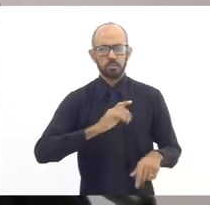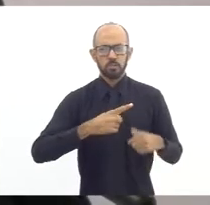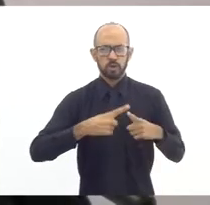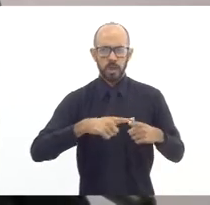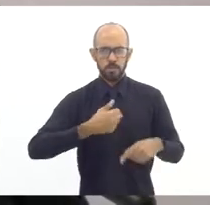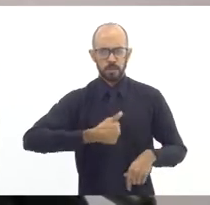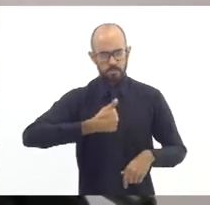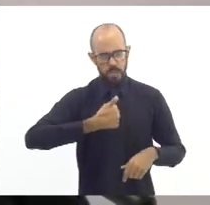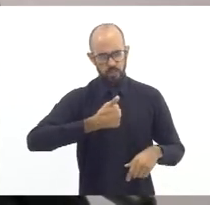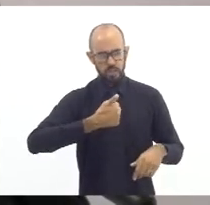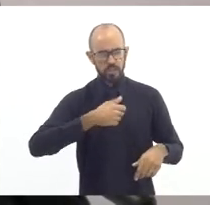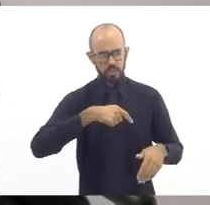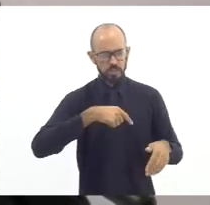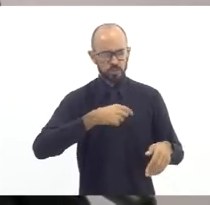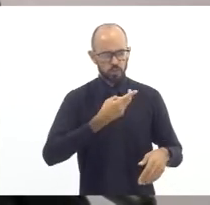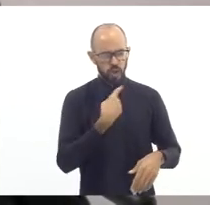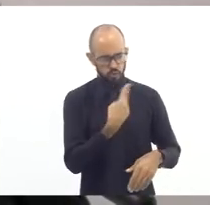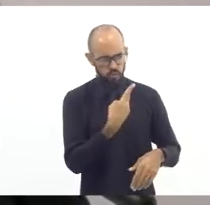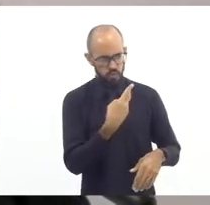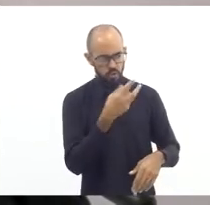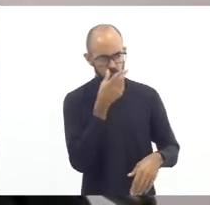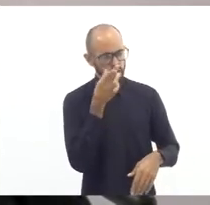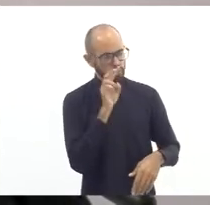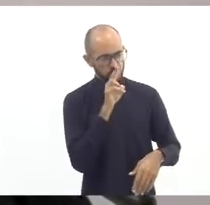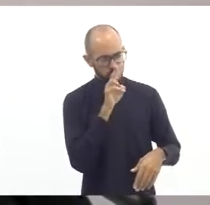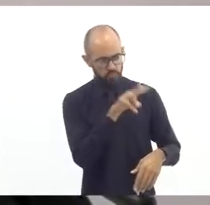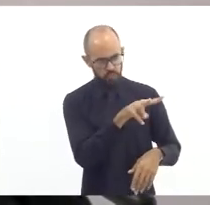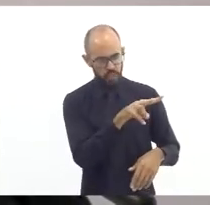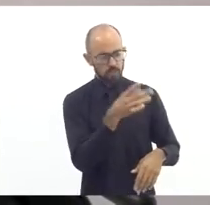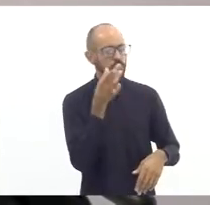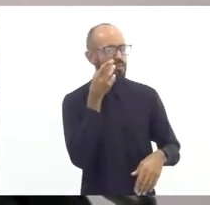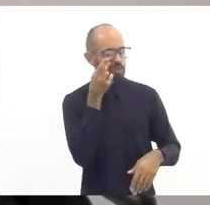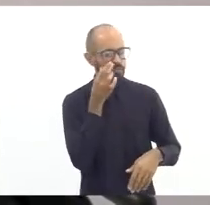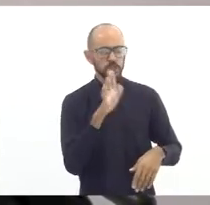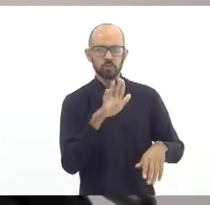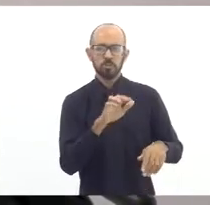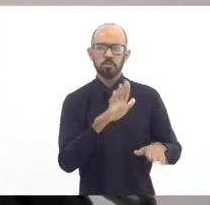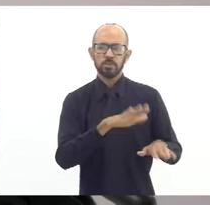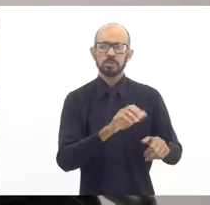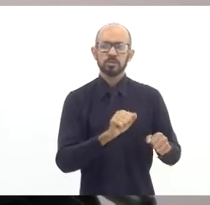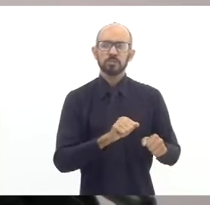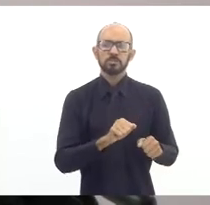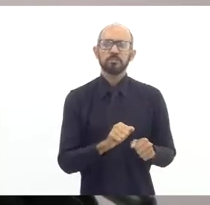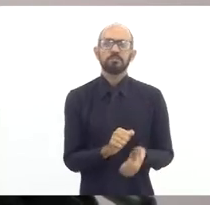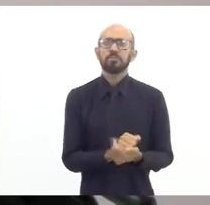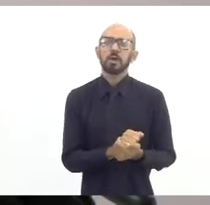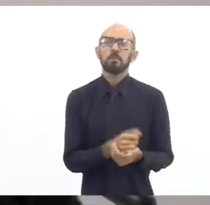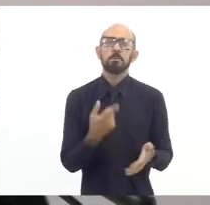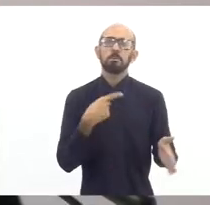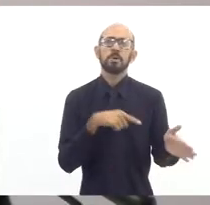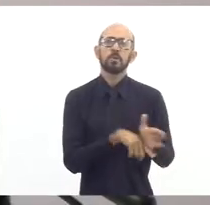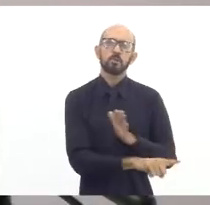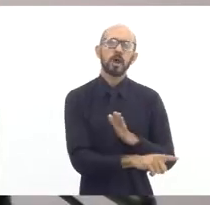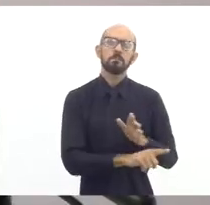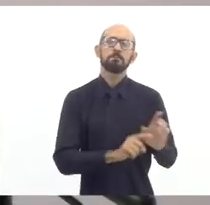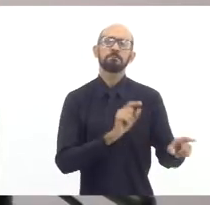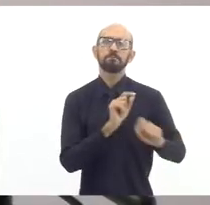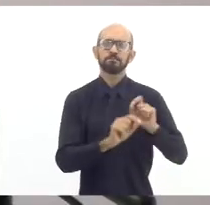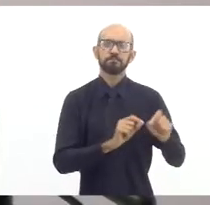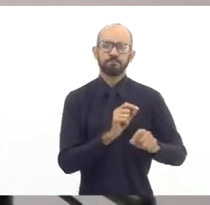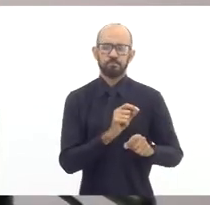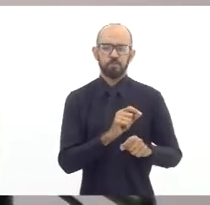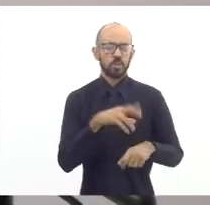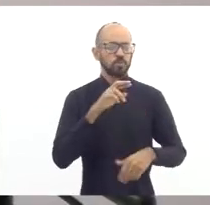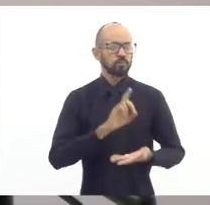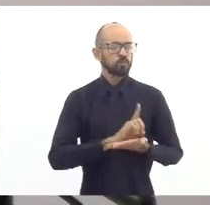na CPI, já tivemos em outros momentos, é claro, na Assembleia, mas na CPI a presença do presidente da Getransp. Eu queria perguntar,